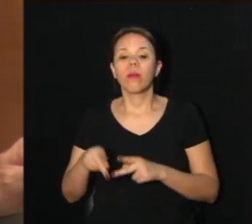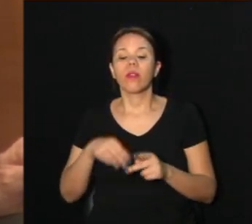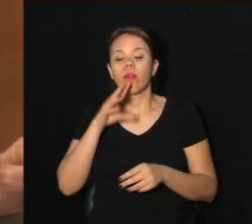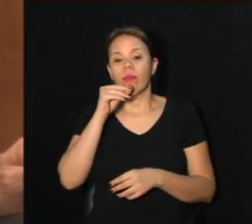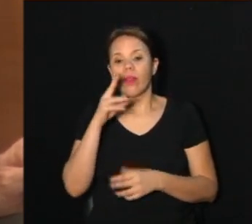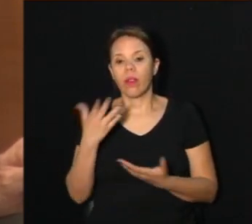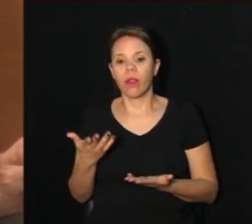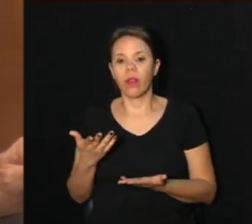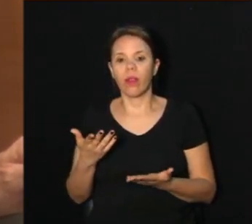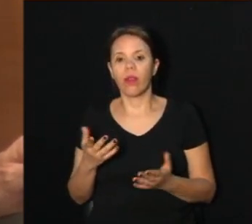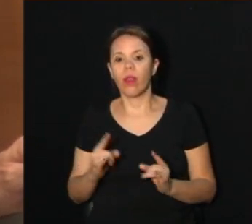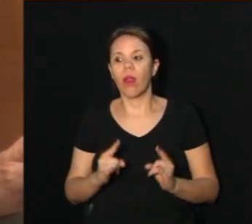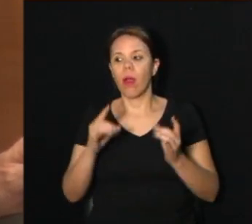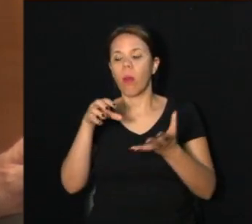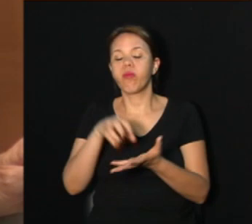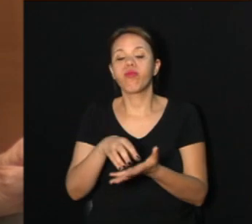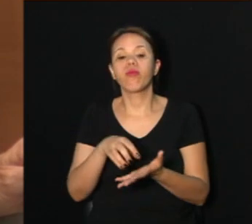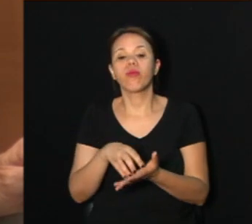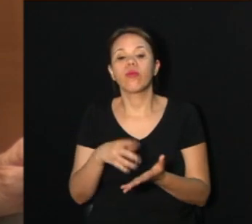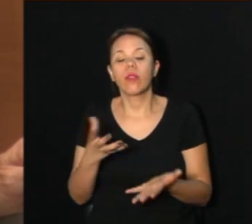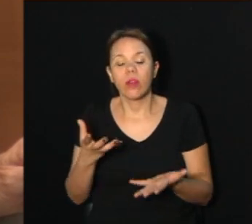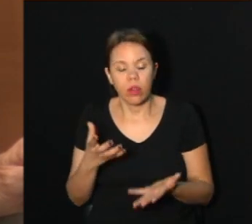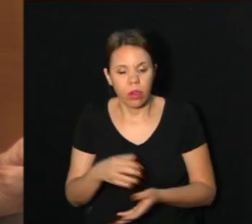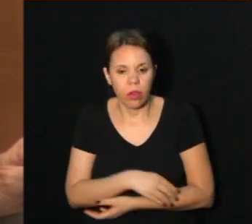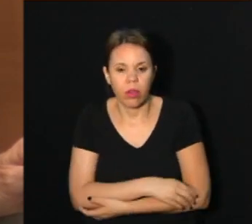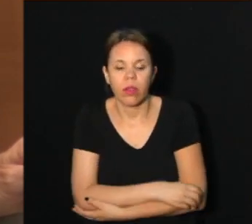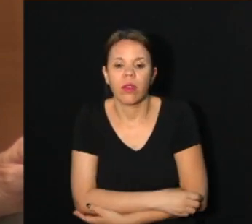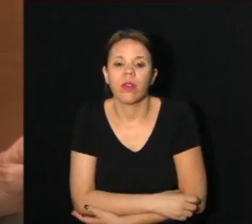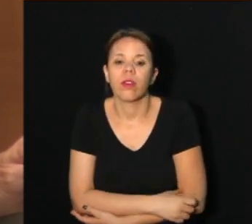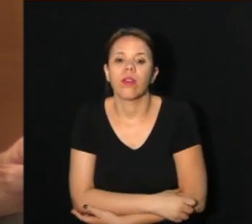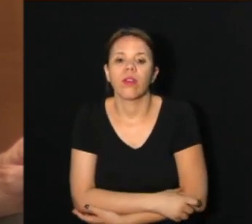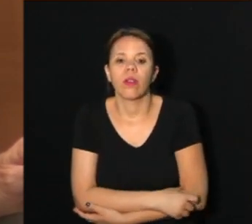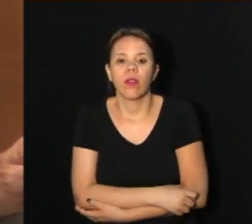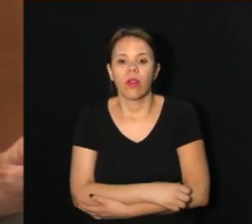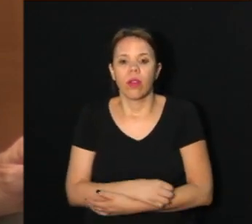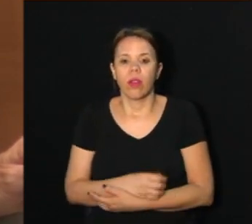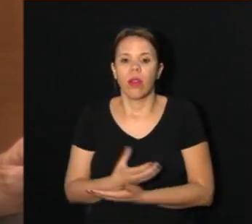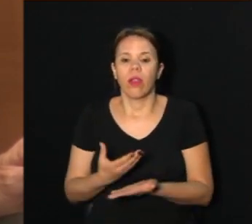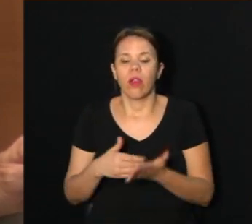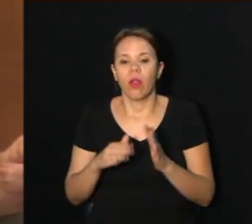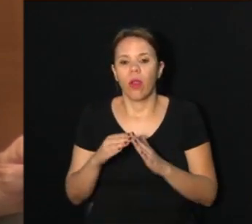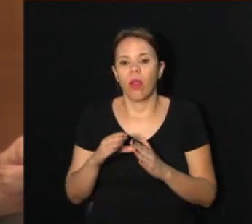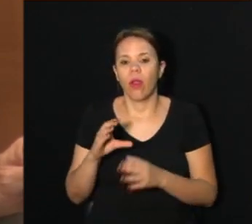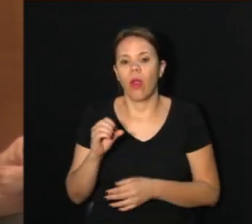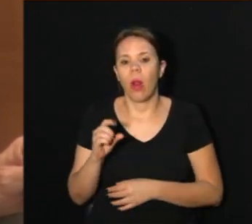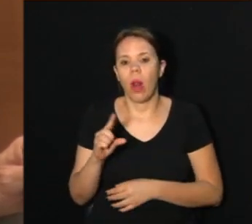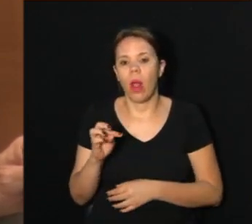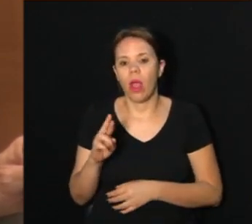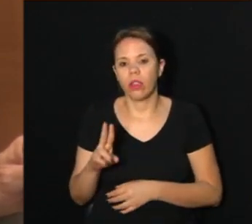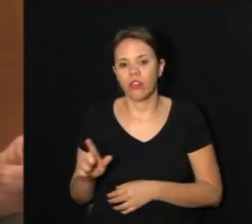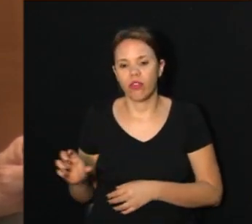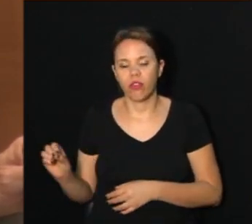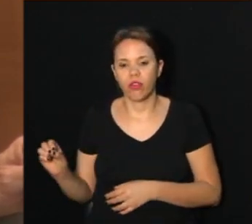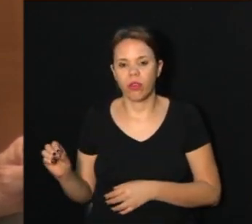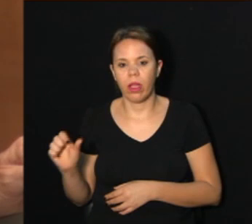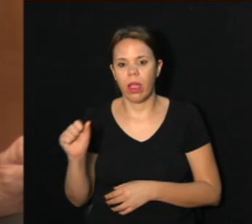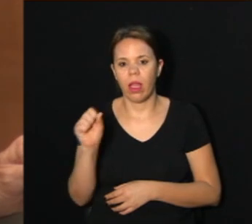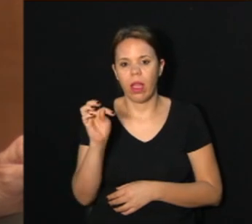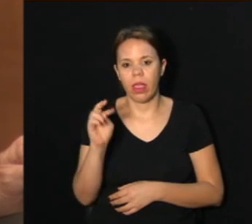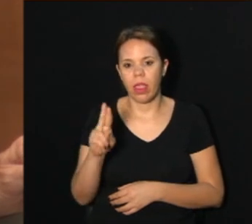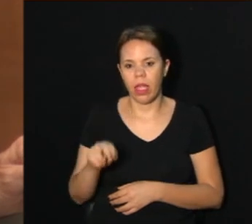o imóvel? Eles queriam, digo mais, Colégio Ateneu, o plano deles era enfiar a procuradoria lá,